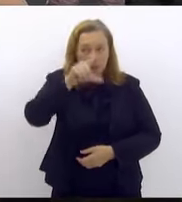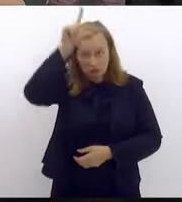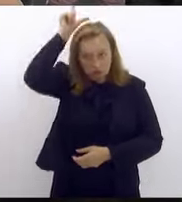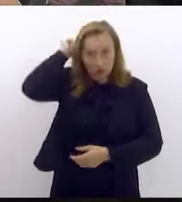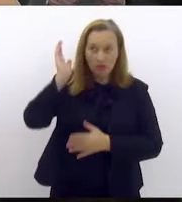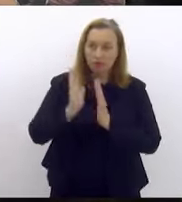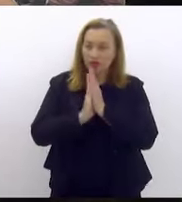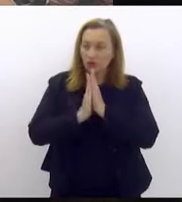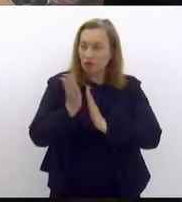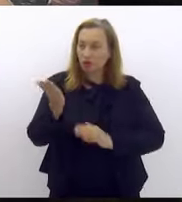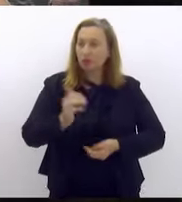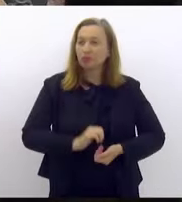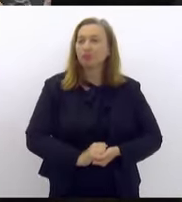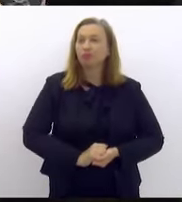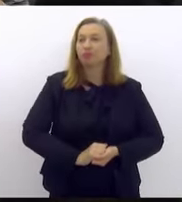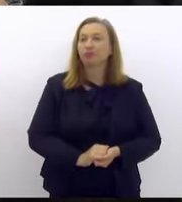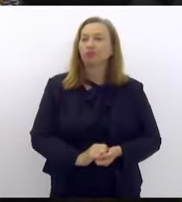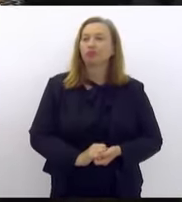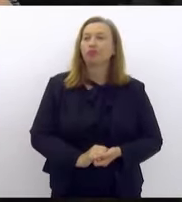favor.